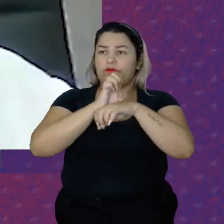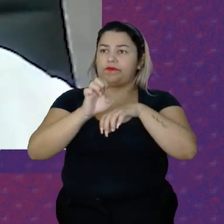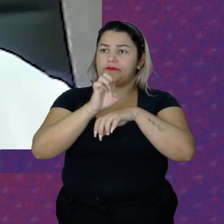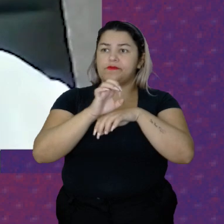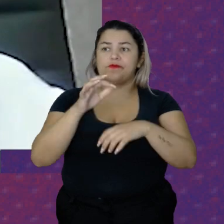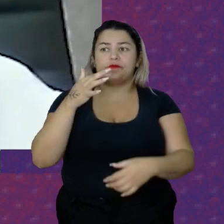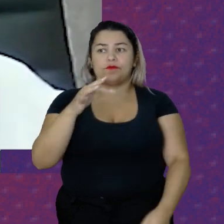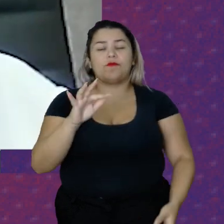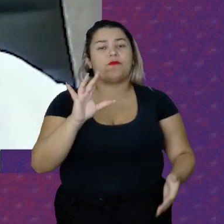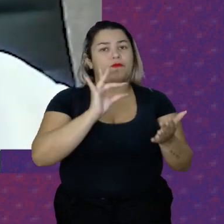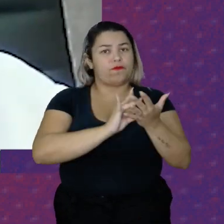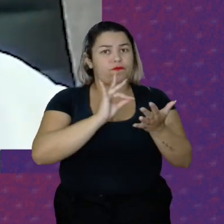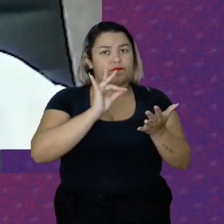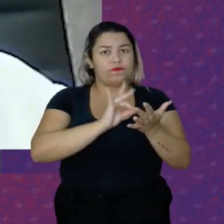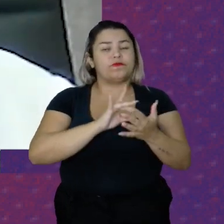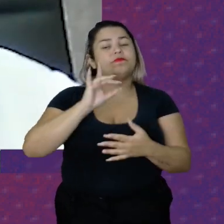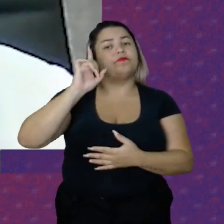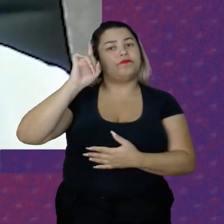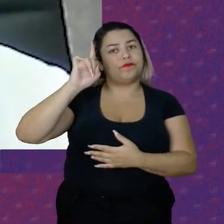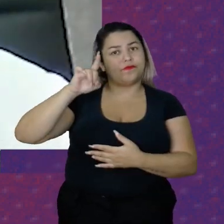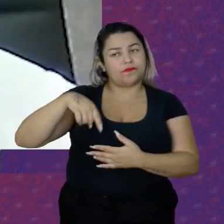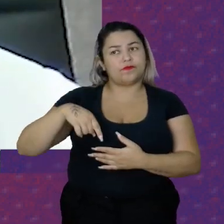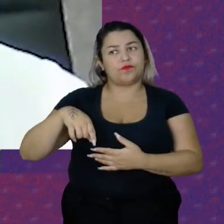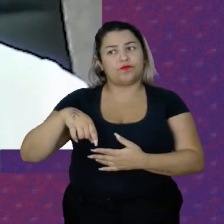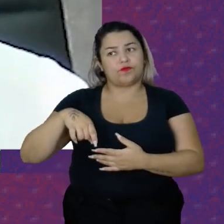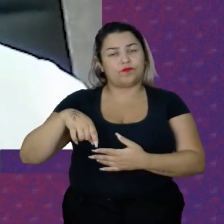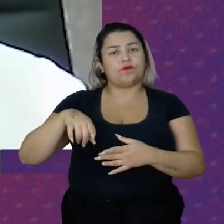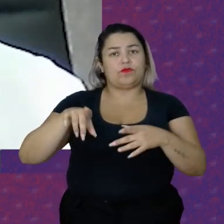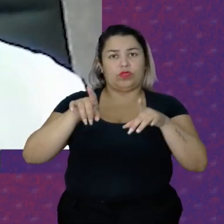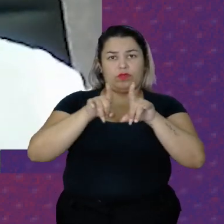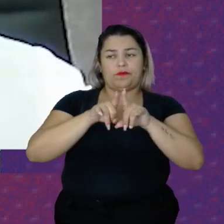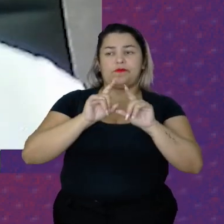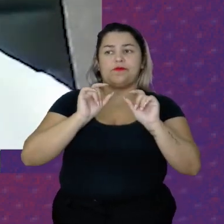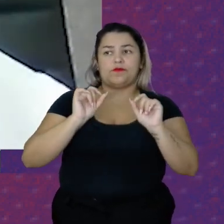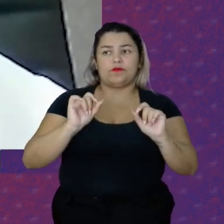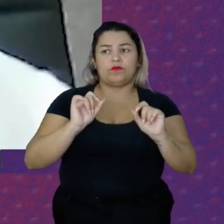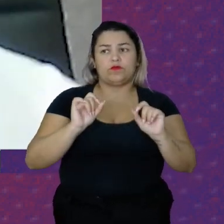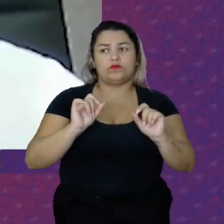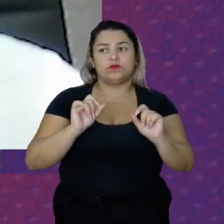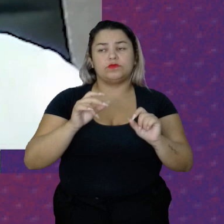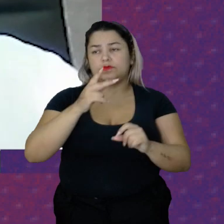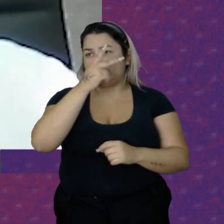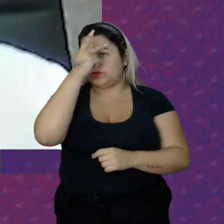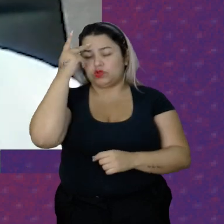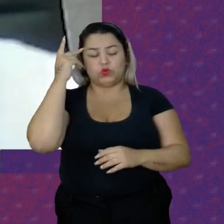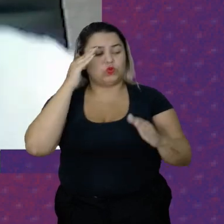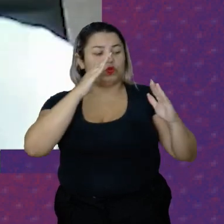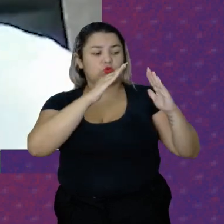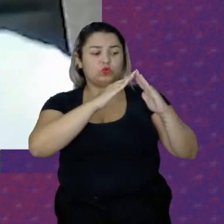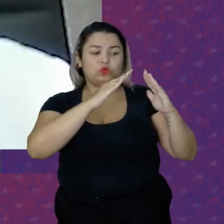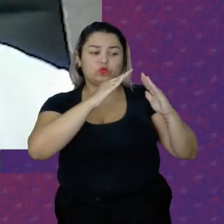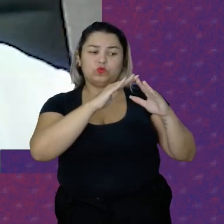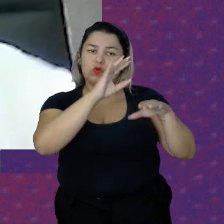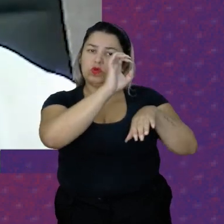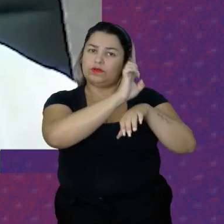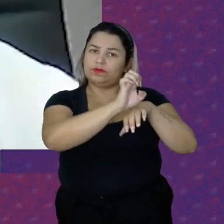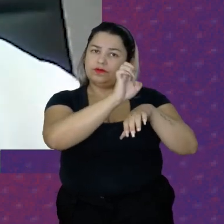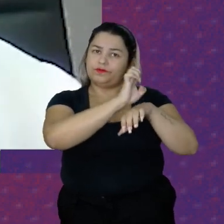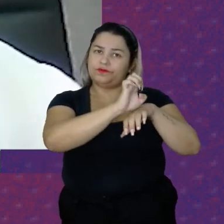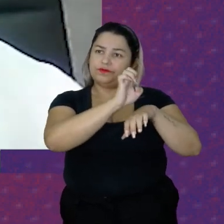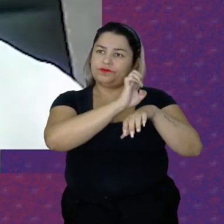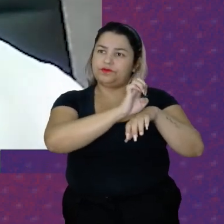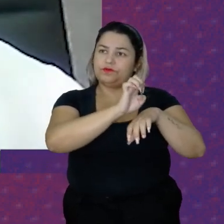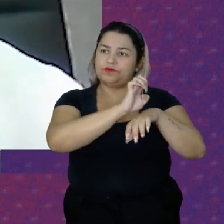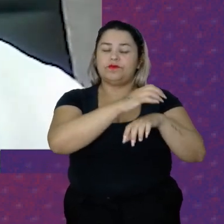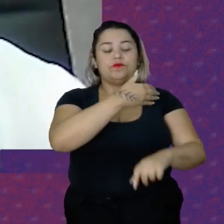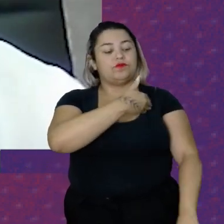que, na realidade, eles são importantíssimos, mas eles são virtuais. As pessoas não moram no Estado, nem moram no